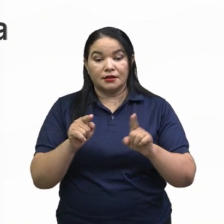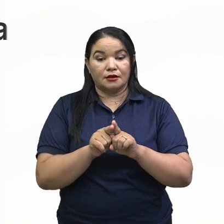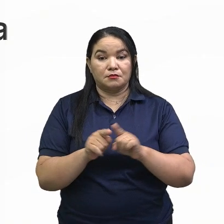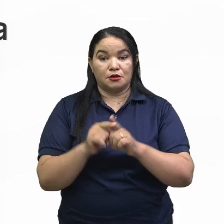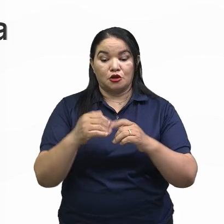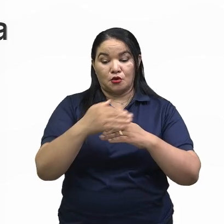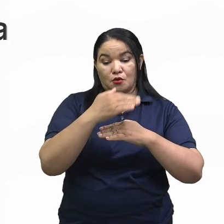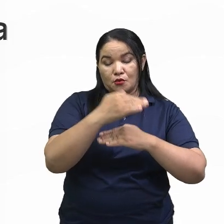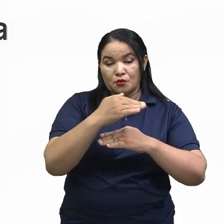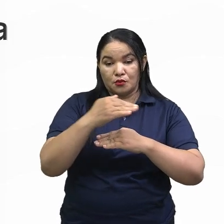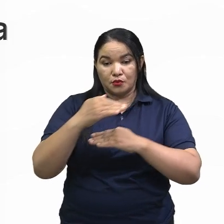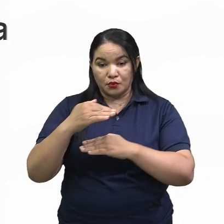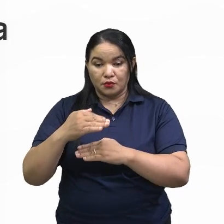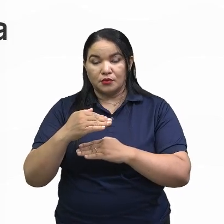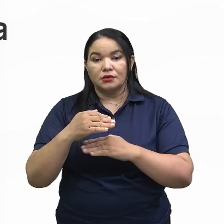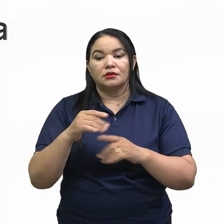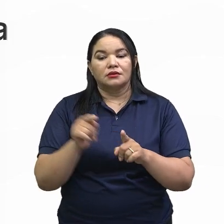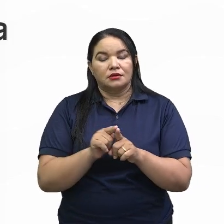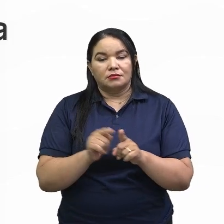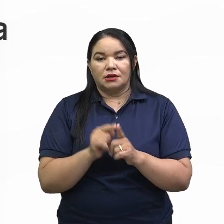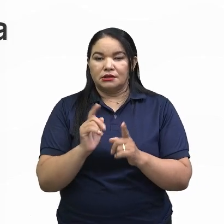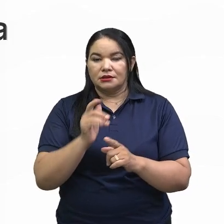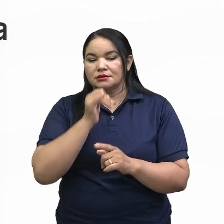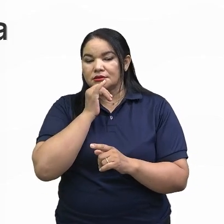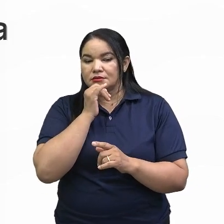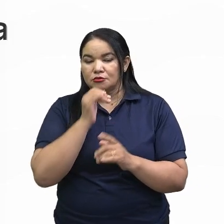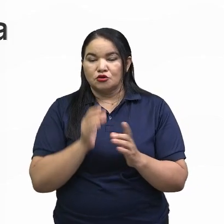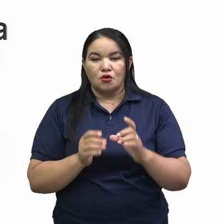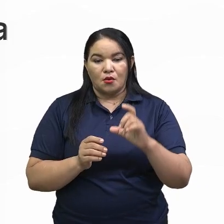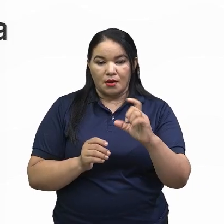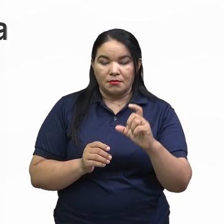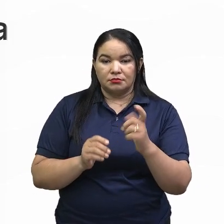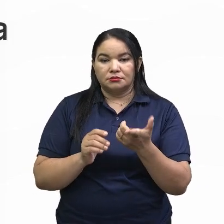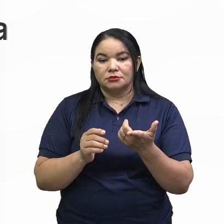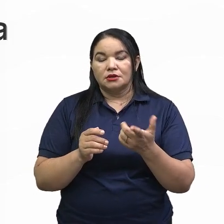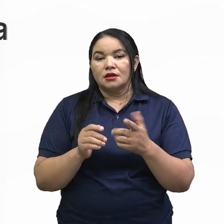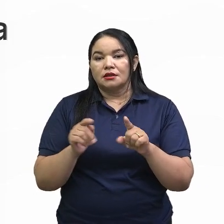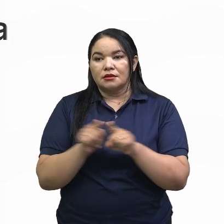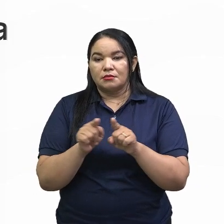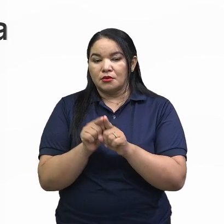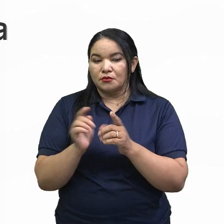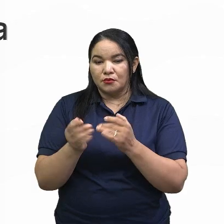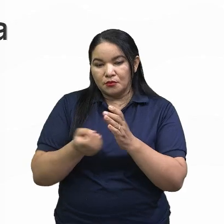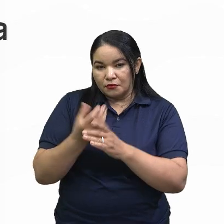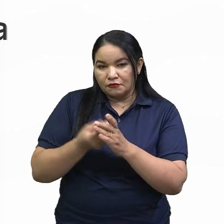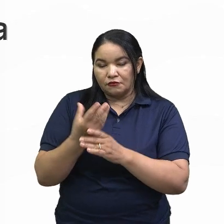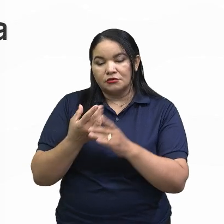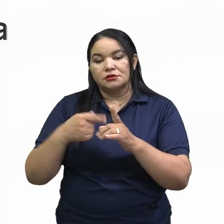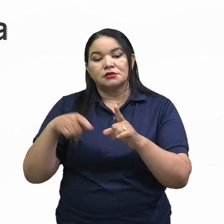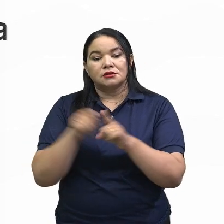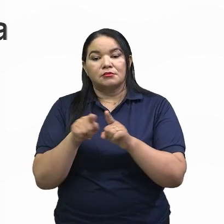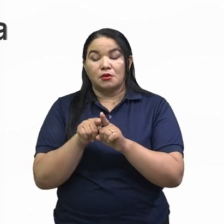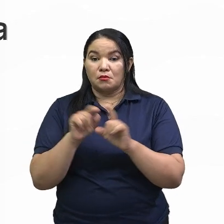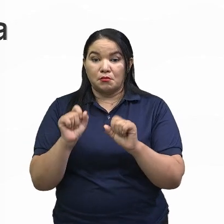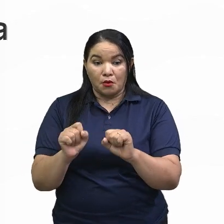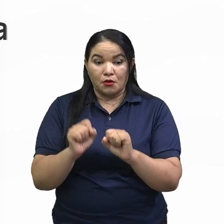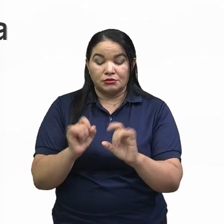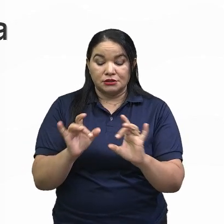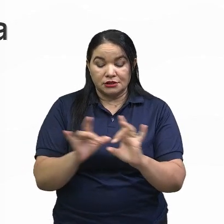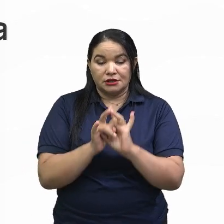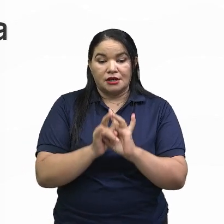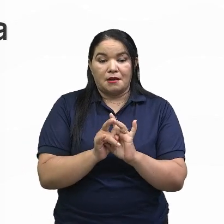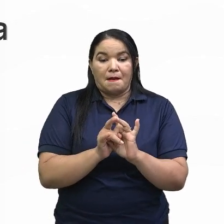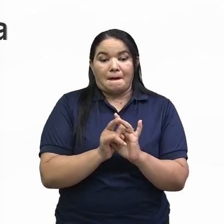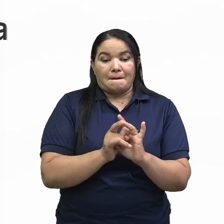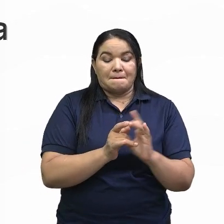com outros componentes elétricos, como resistores, capacitores, Eles também podem ser ligados em paralelo,